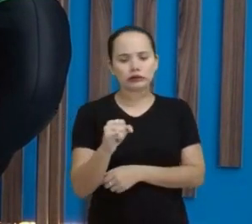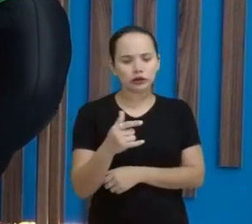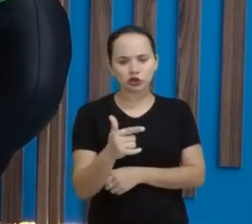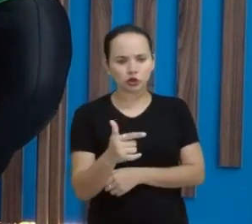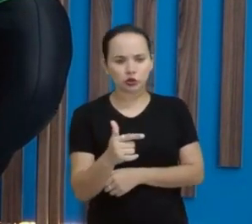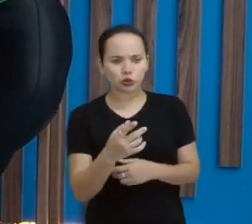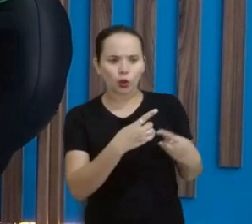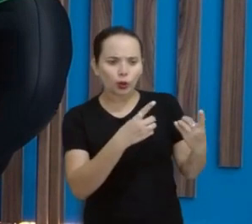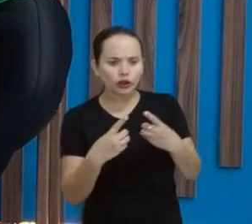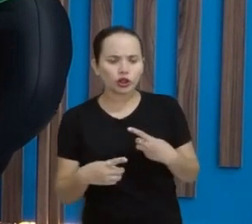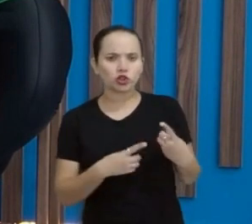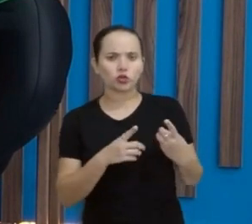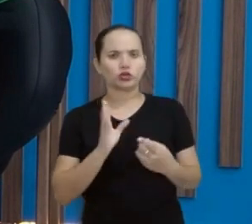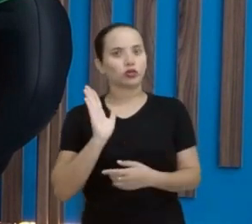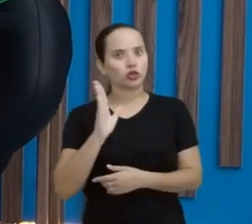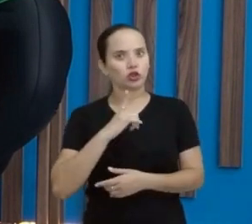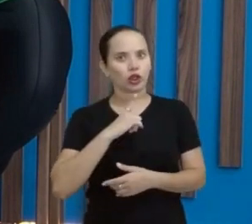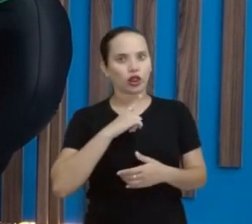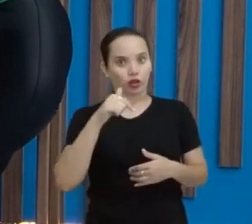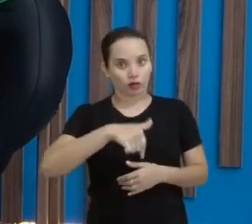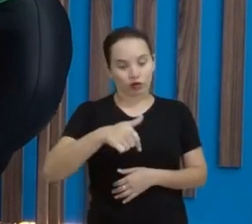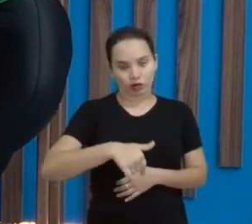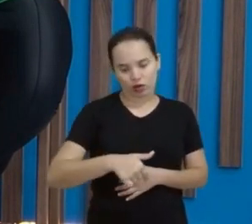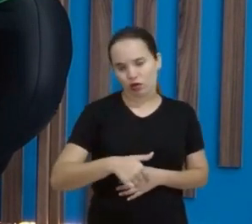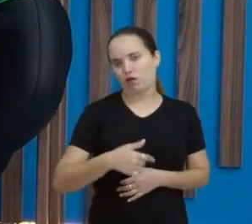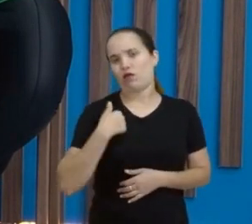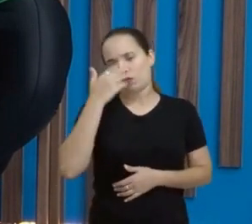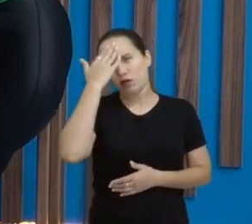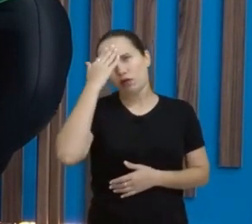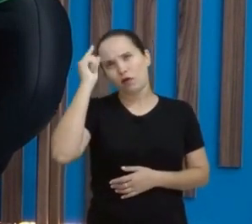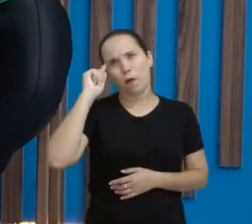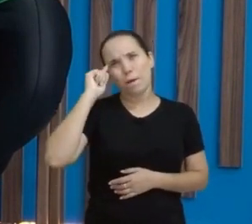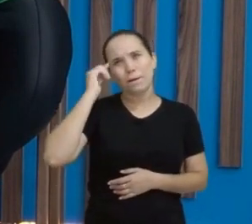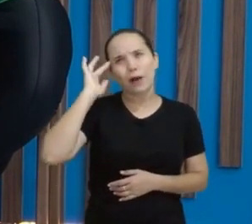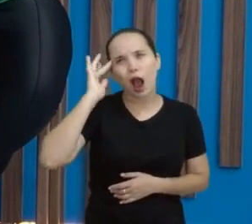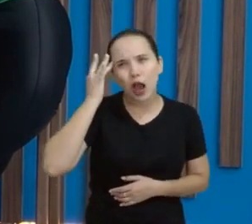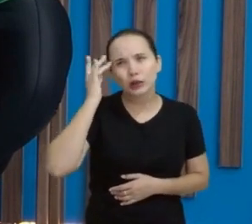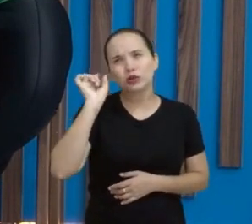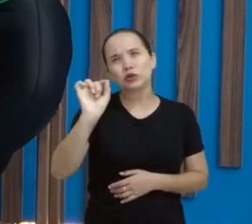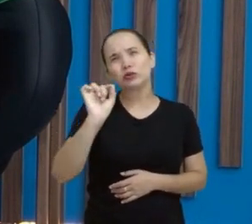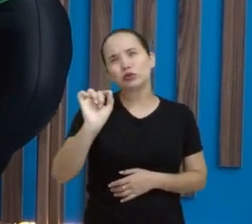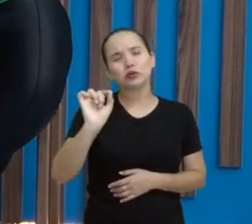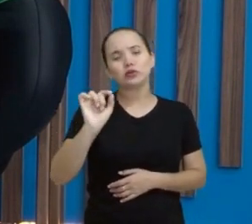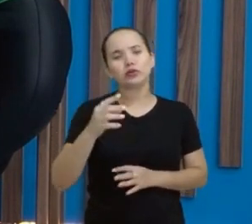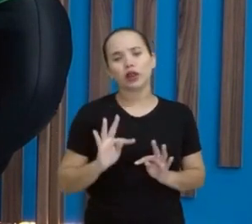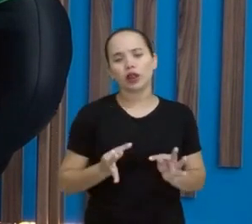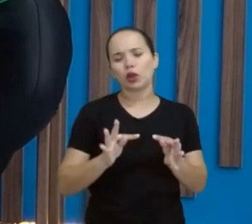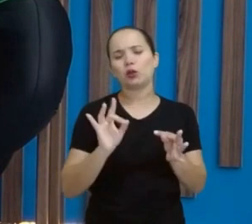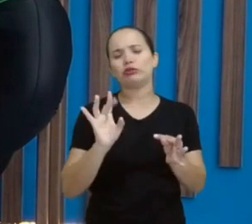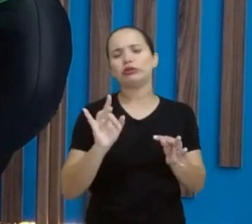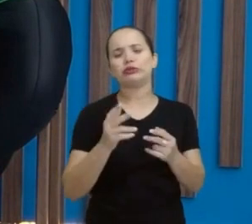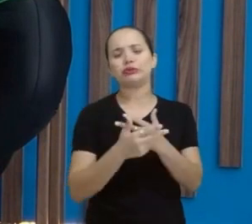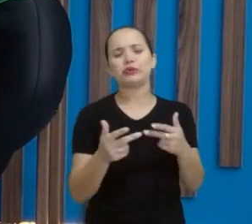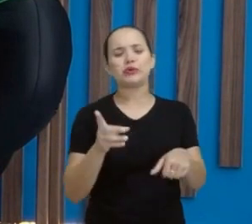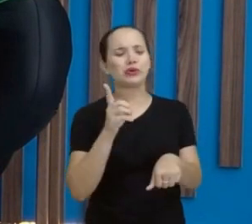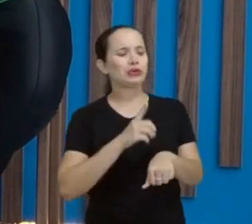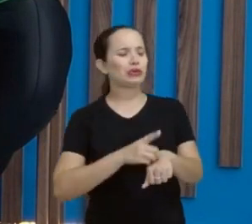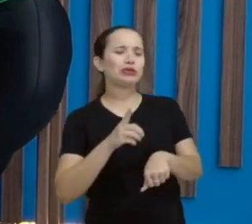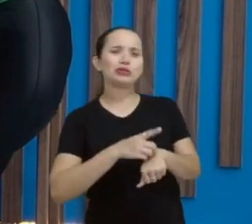discussão como a gente teve aqui nessas aulas, a gente acaba achando que tecnologia são só as coisas digitais, né?